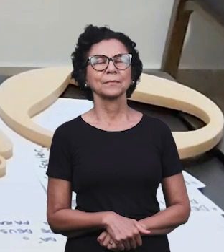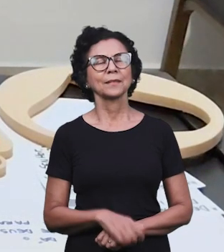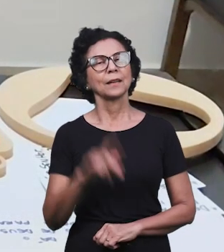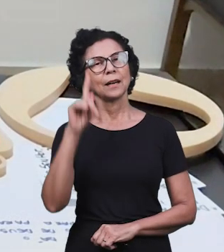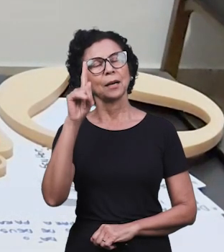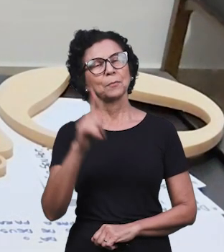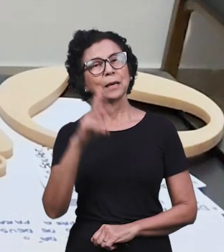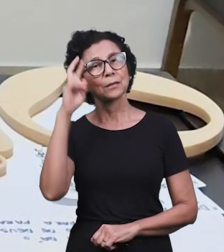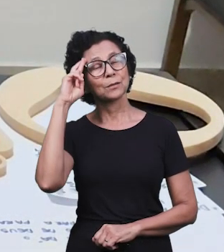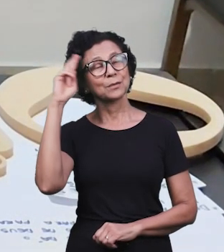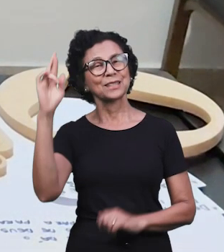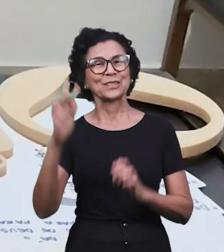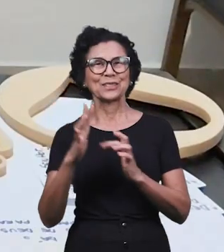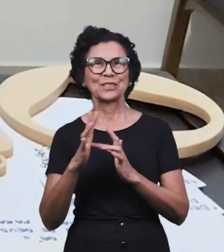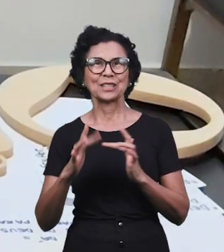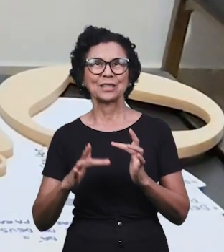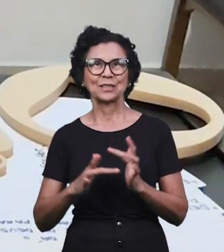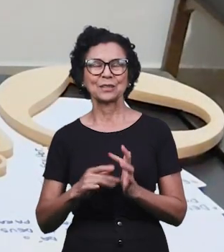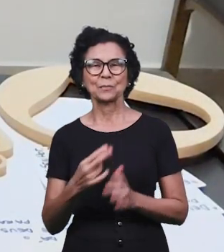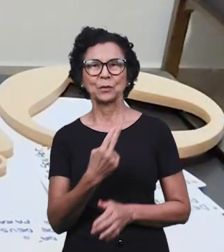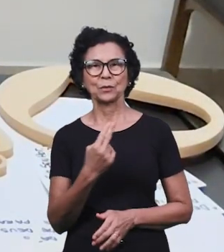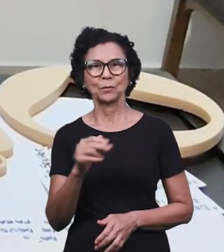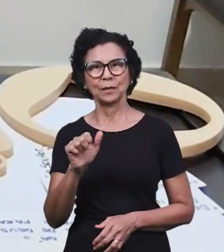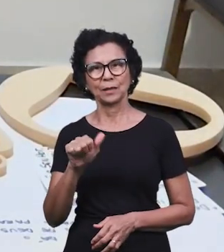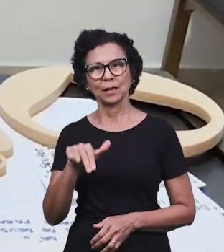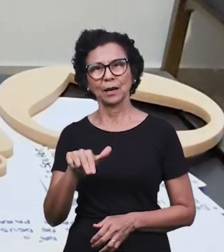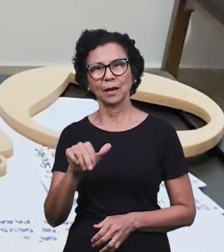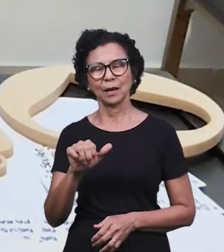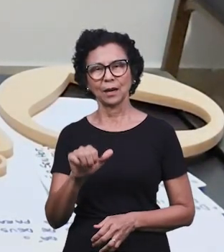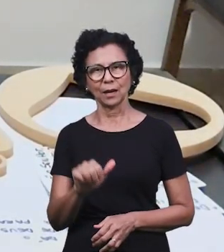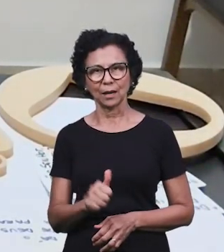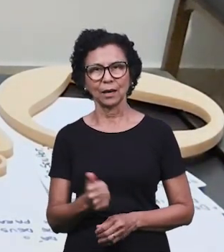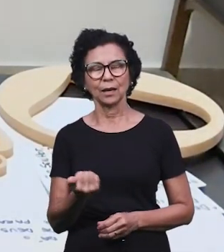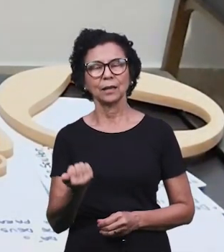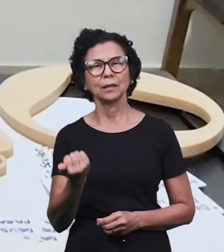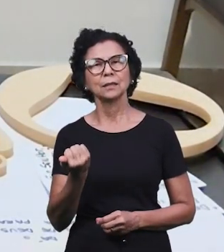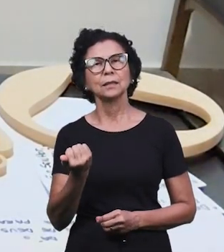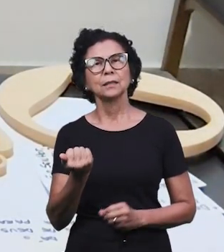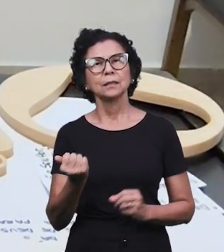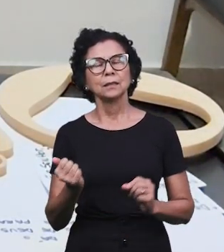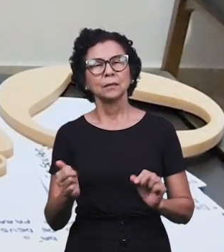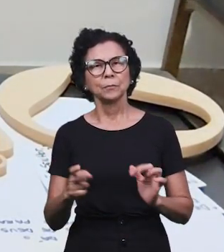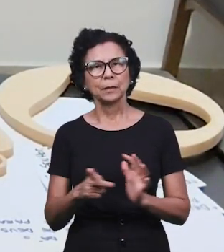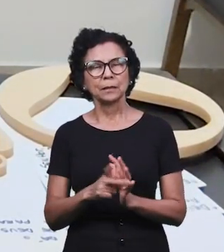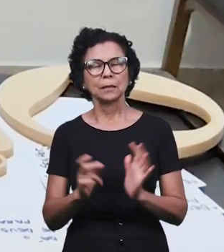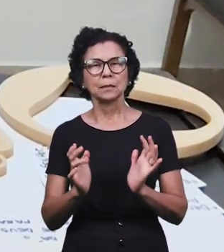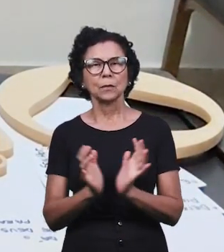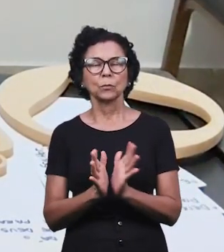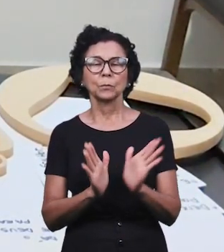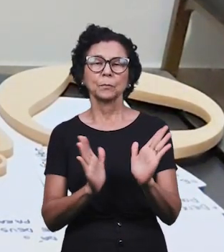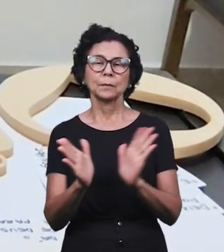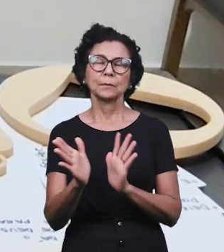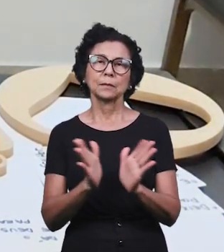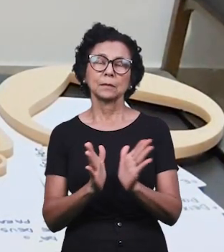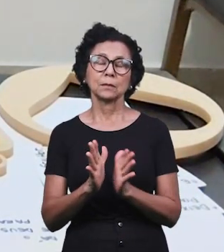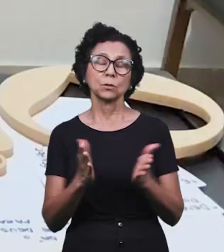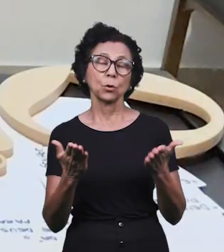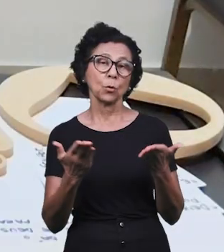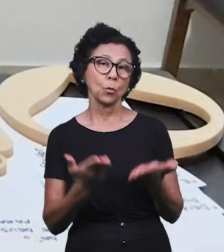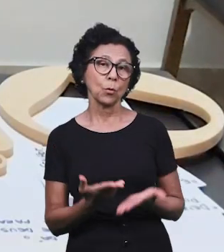A paz do Senhor Jesus, meu nome é Ana, faço parte da equipe de acessibilidade e vim aqui para a gente falar um